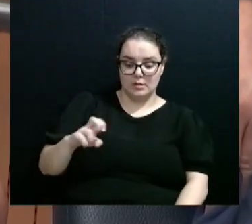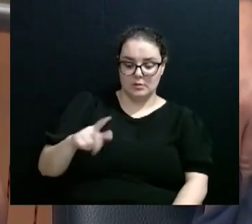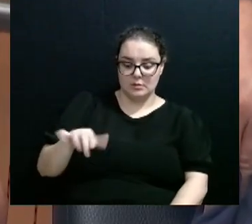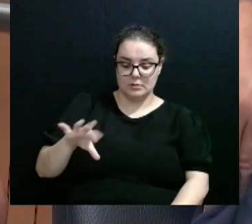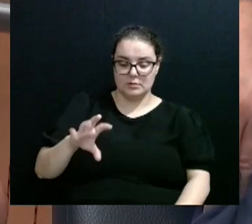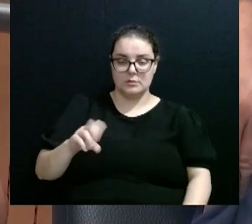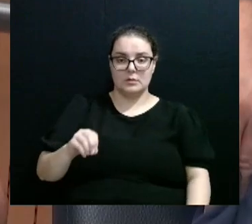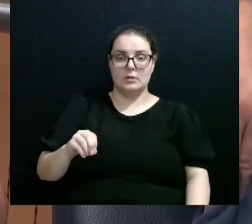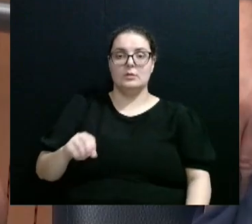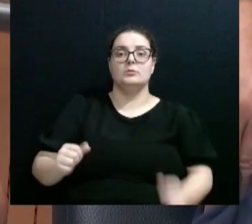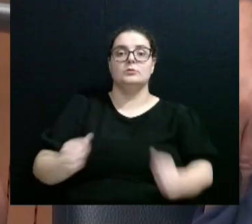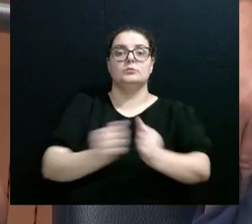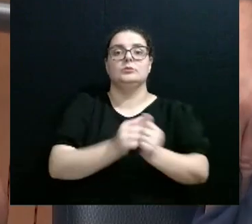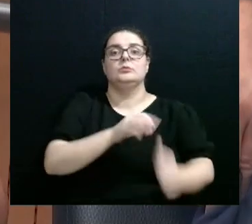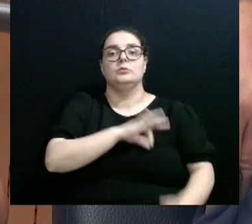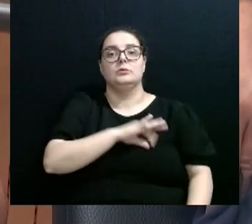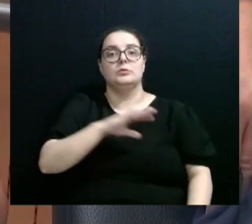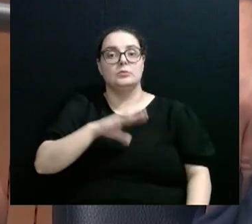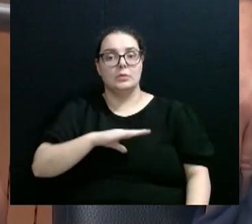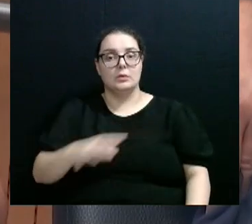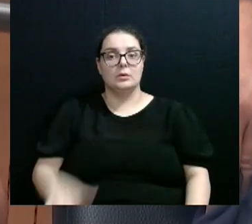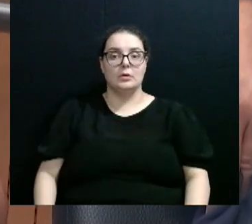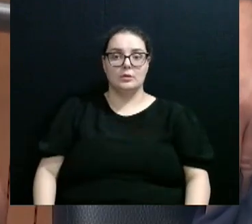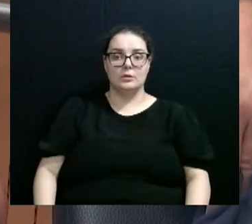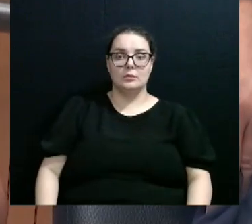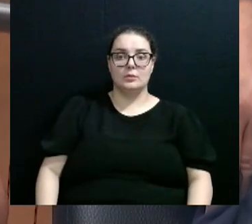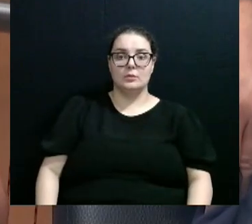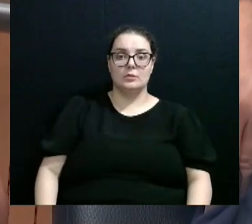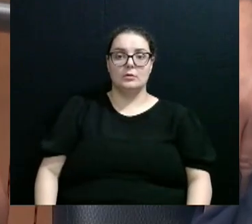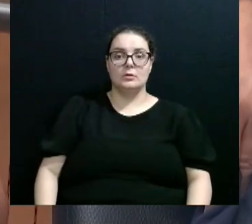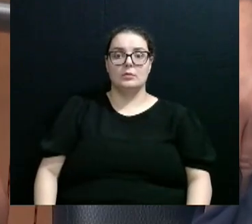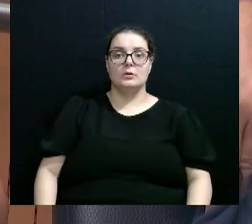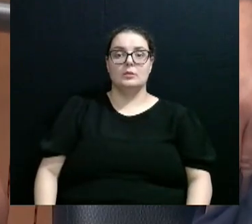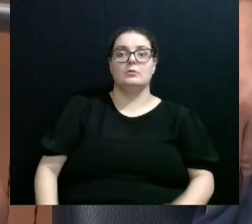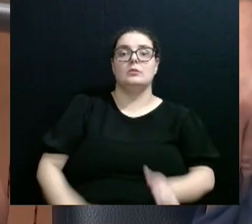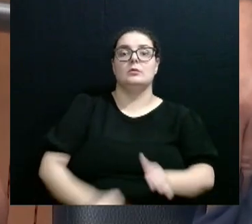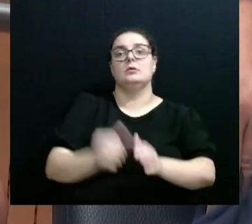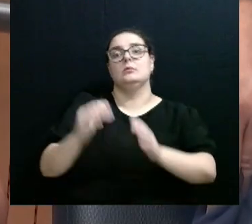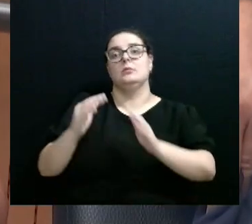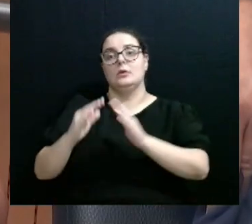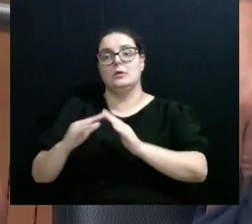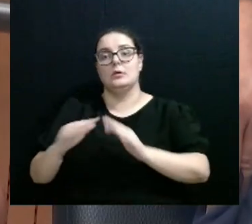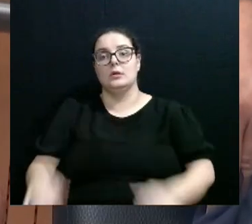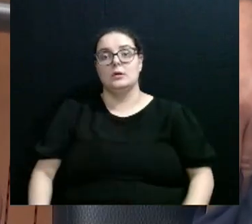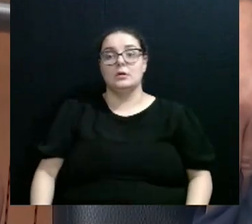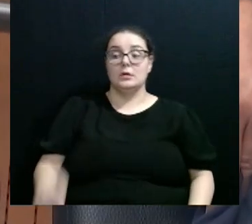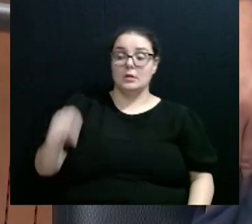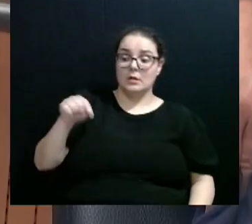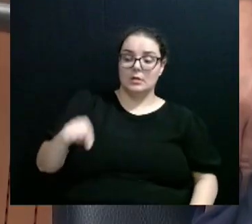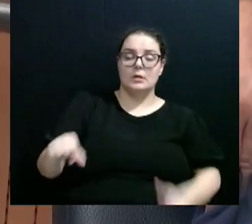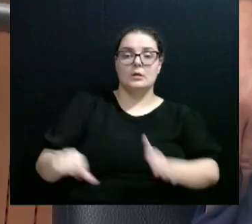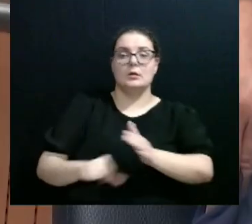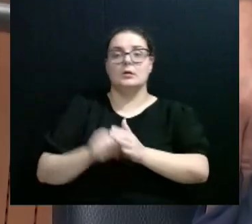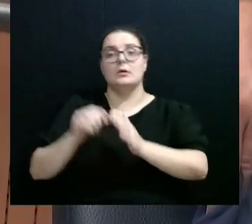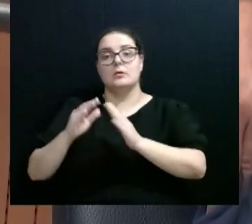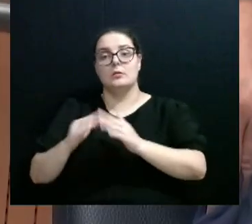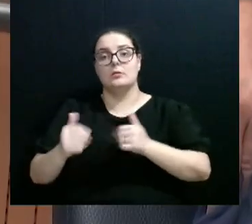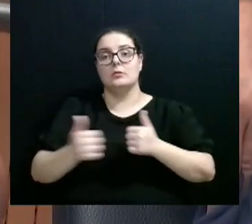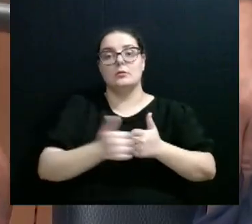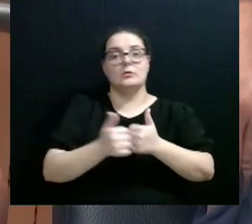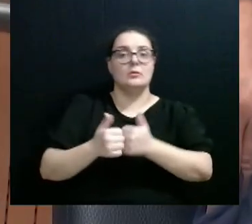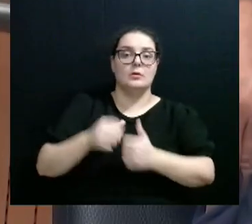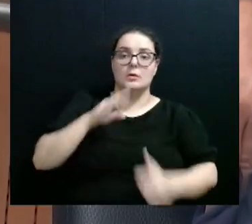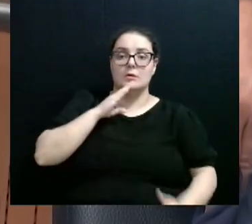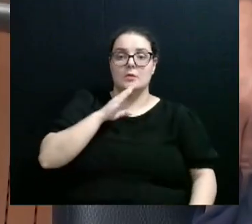da fiscalização, ele vai na primeira residência. E justo essa primeira residência do lado dos bares, por exemplo, eu vou dizer que eu estou